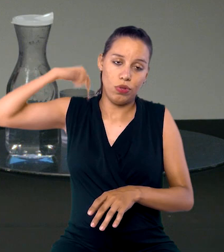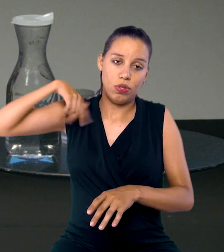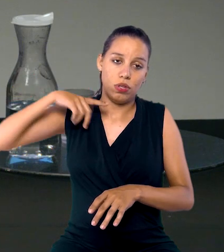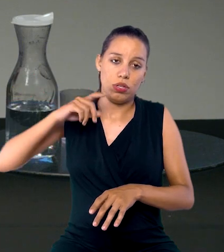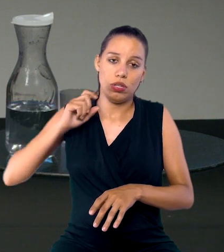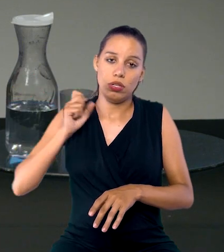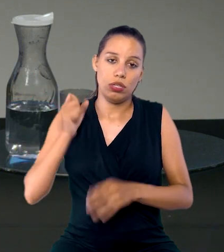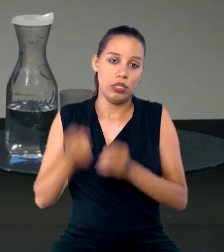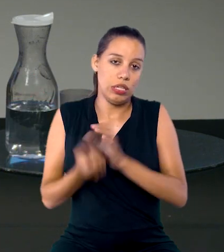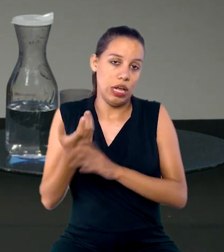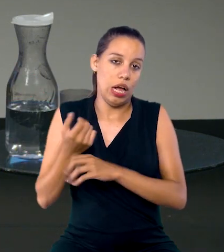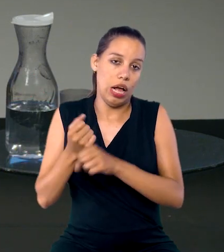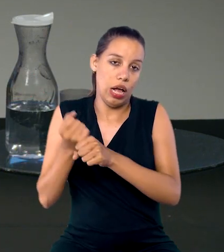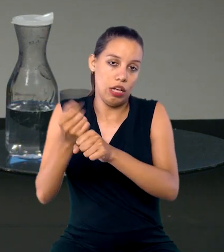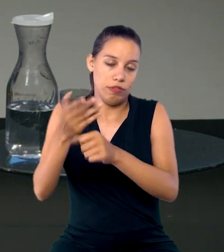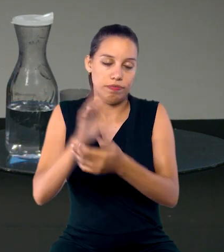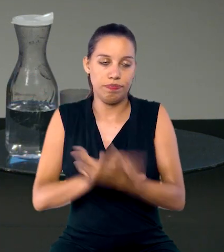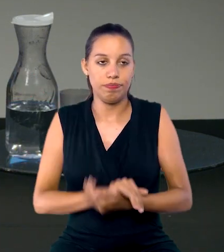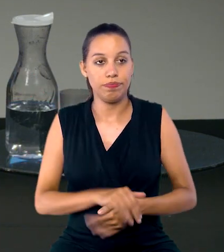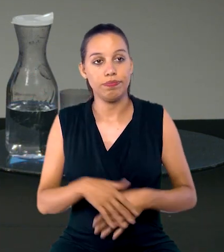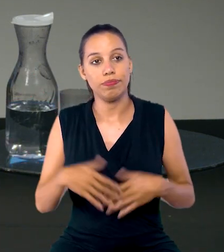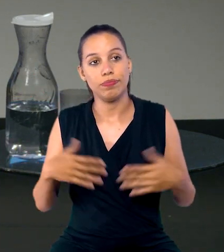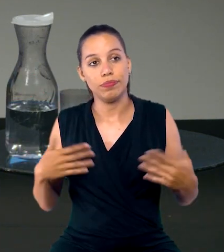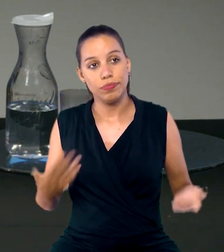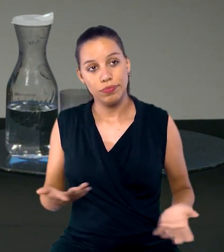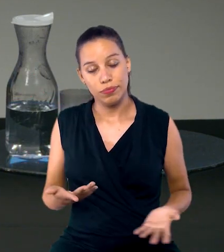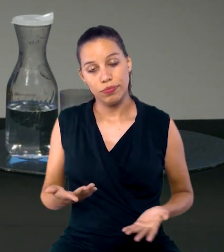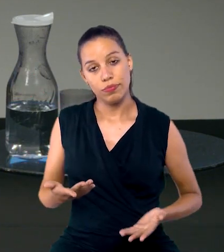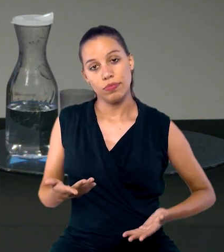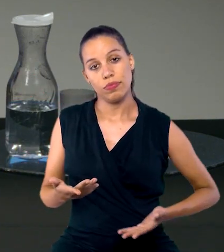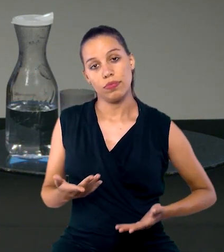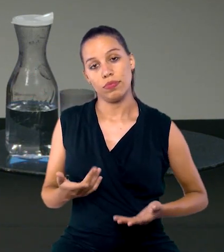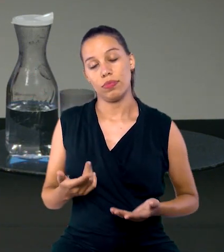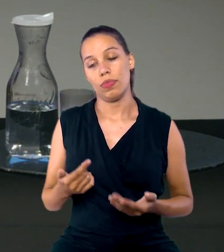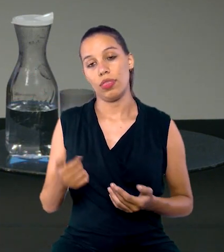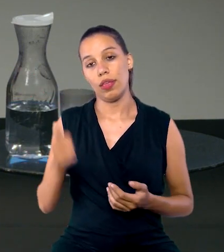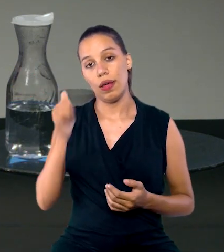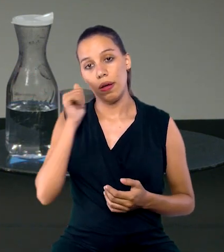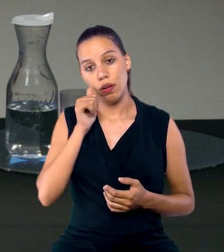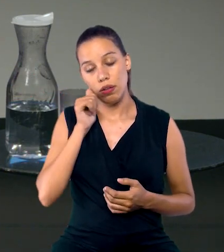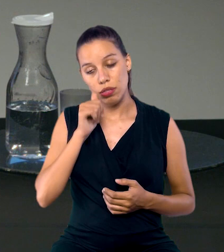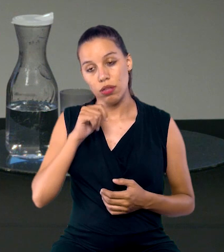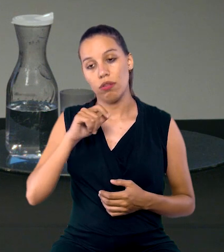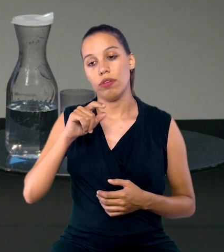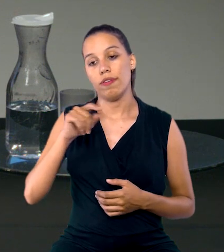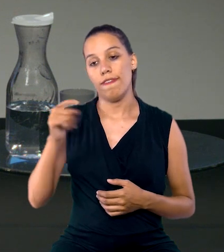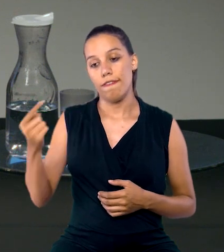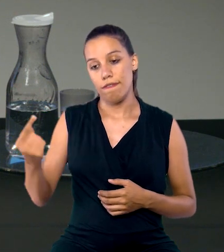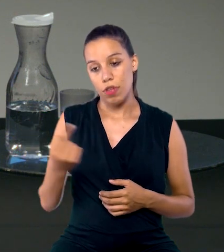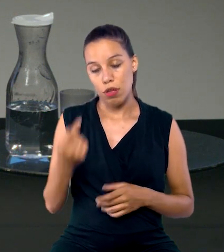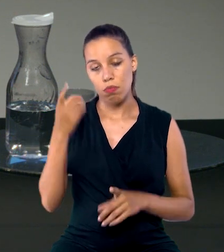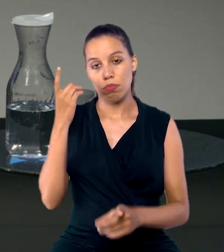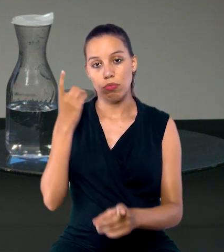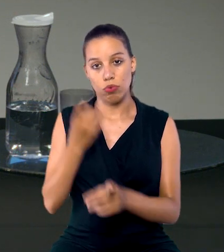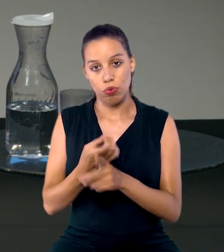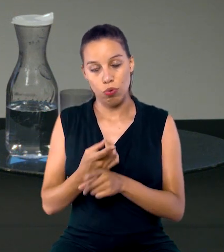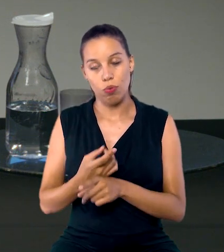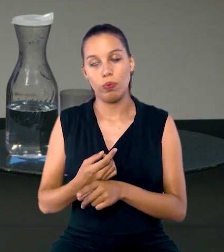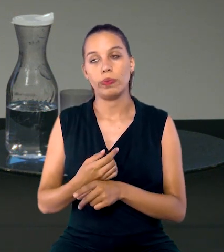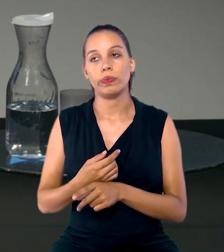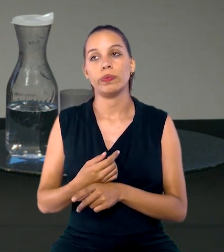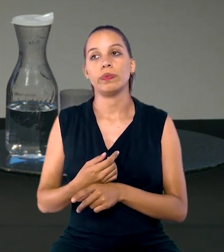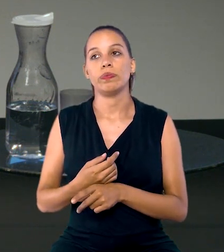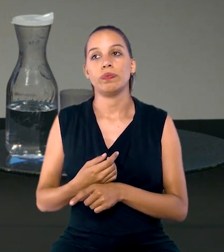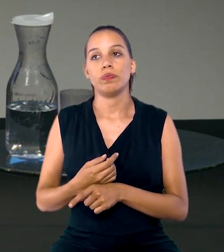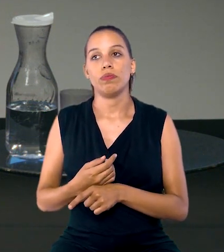dos centros do mundo. Mas, então, tudo para dizer que a Fran Baniwa foi para o 3º encontro. A gente faz 5